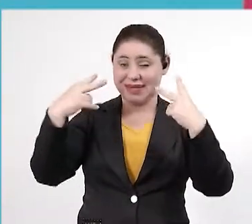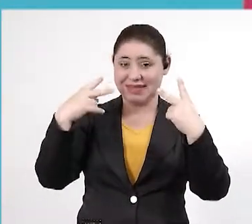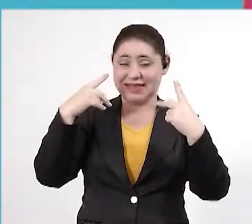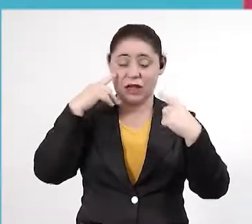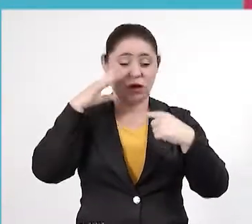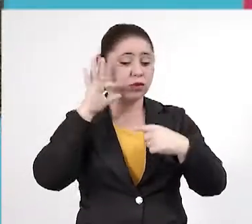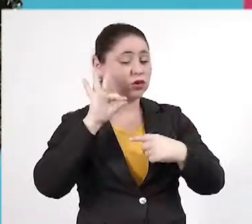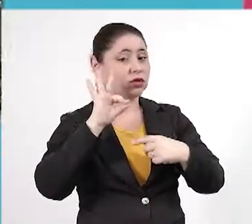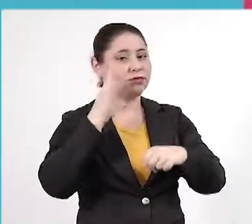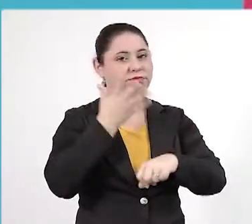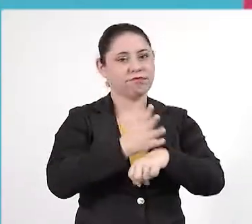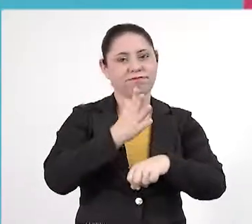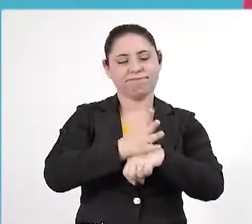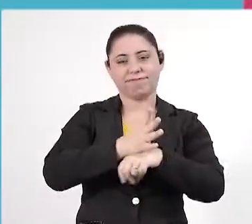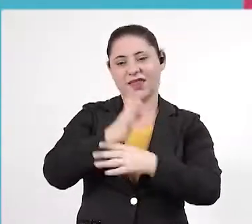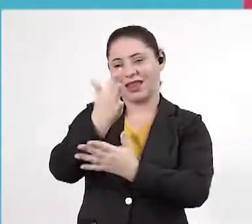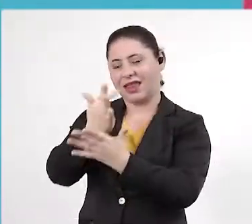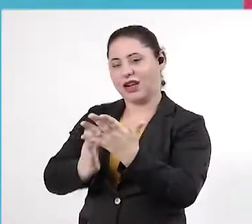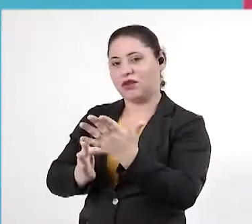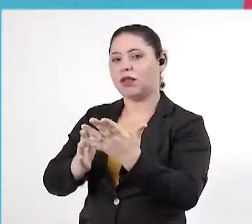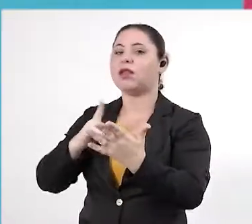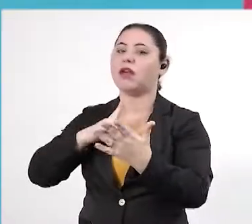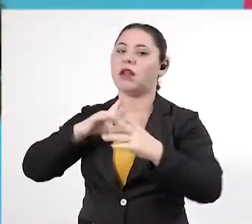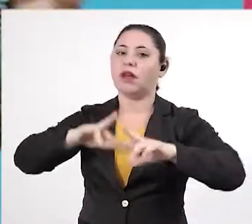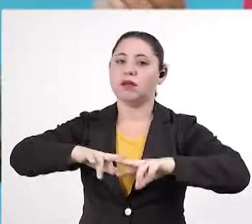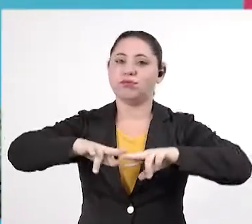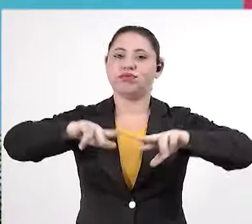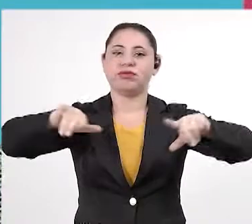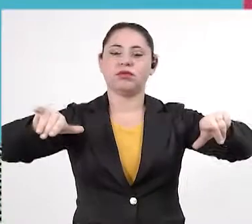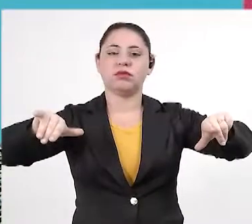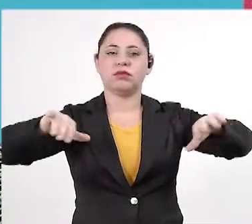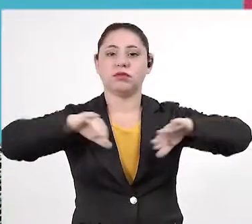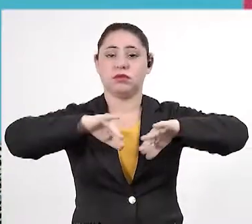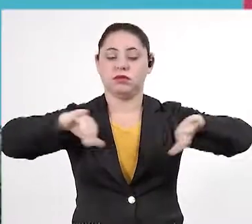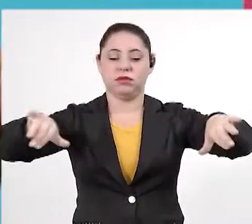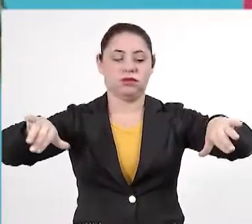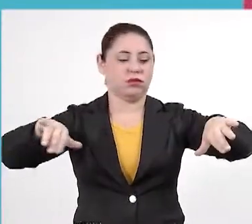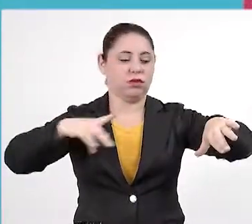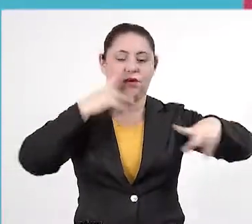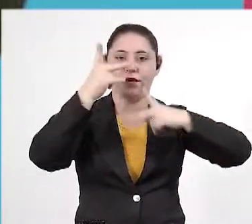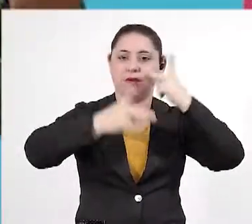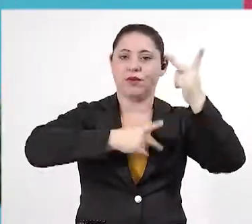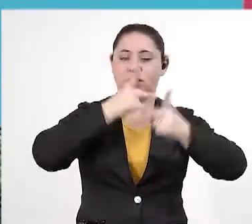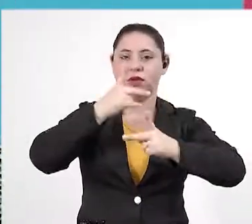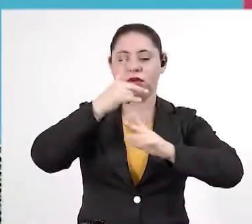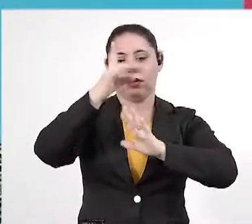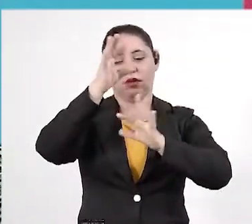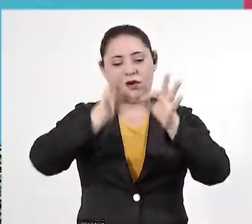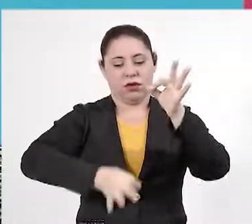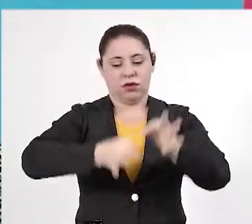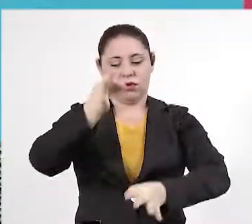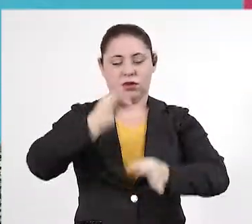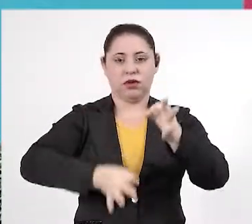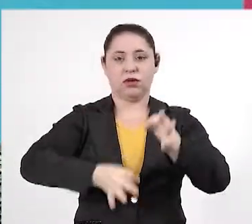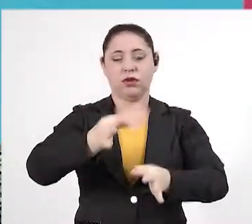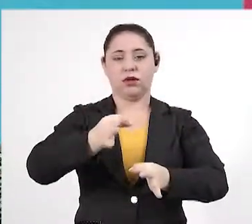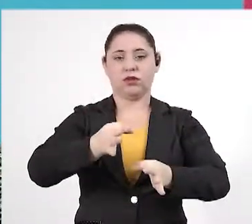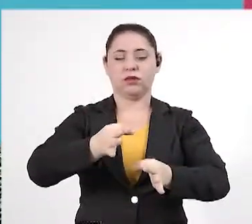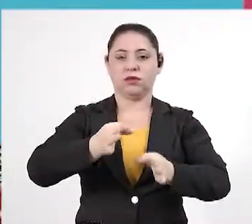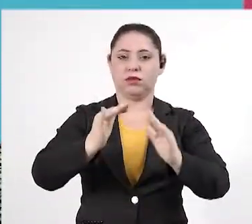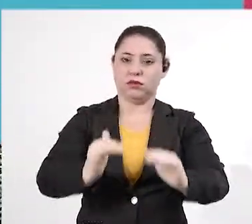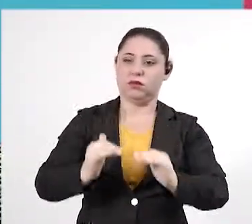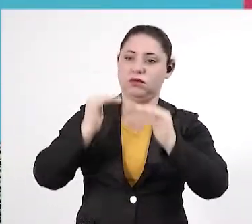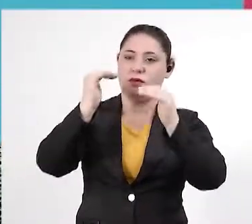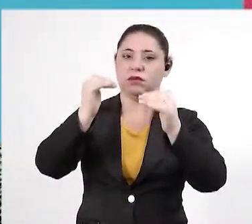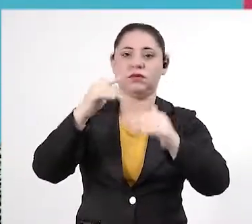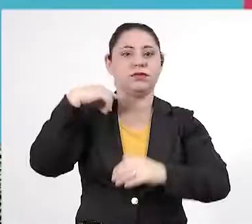percebem que entre a teoria e a prática nós ainda temos uma enorme distância. Nós estamos falando de meio jurídico, né, dos